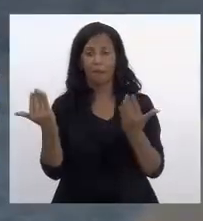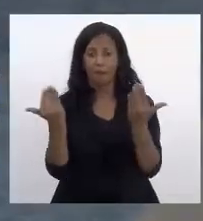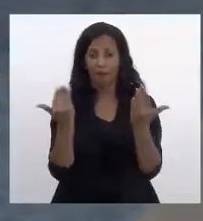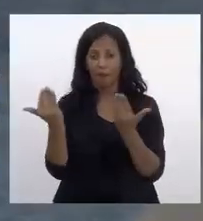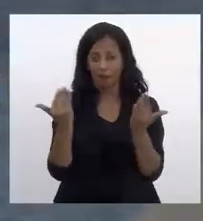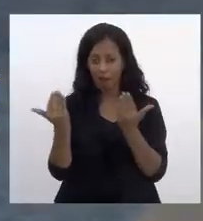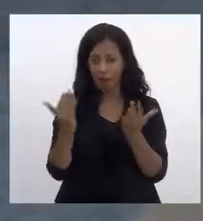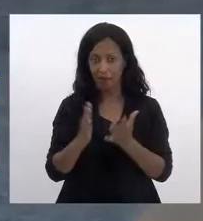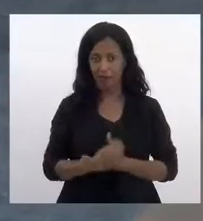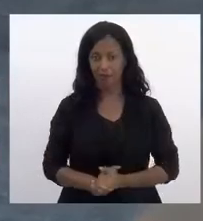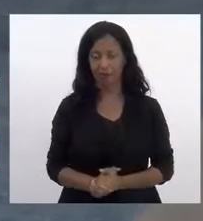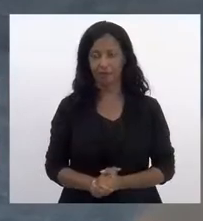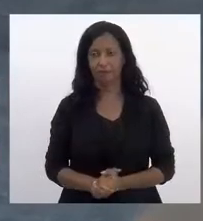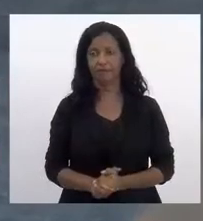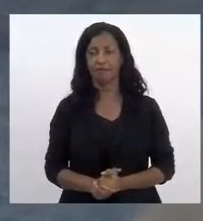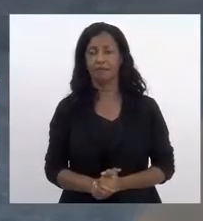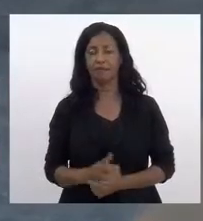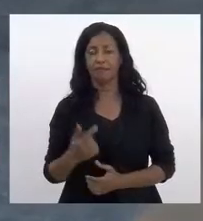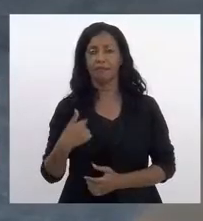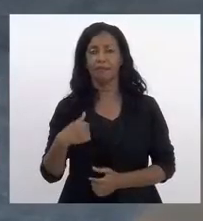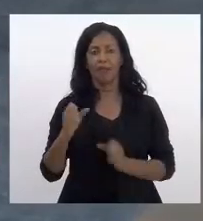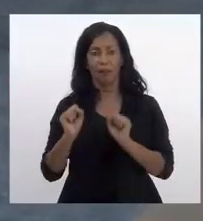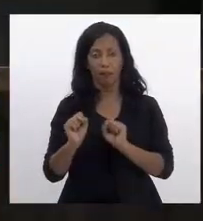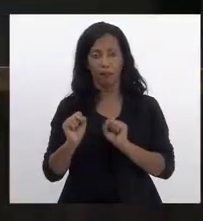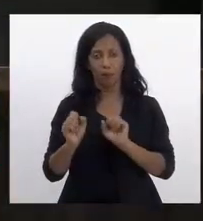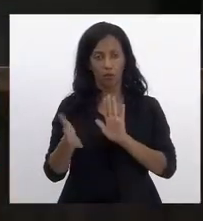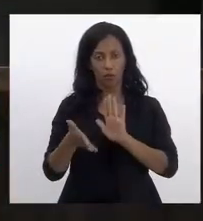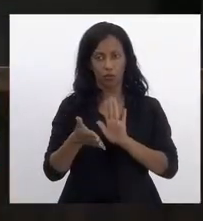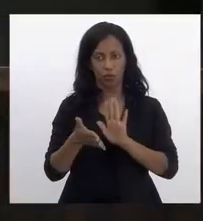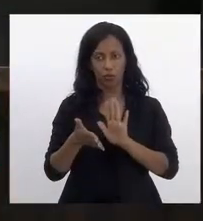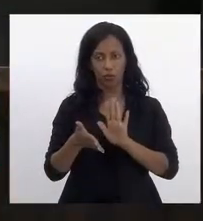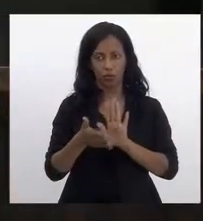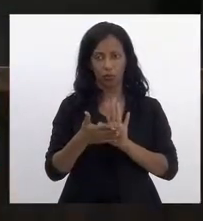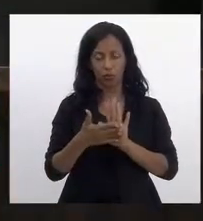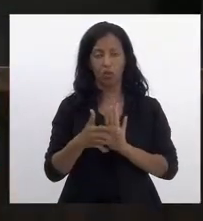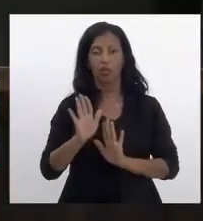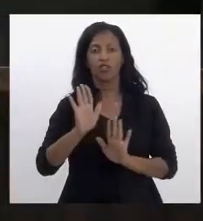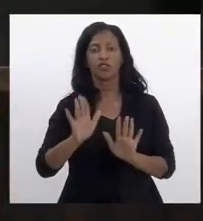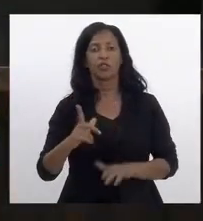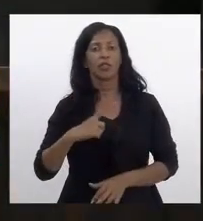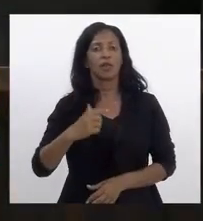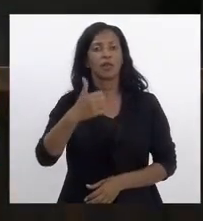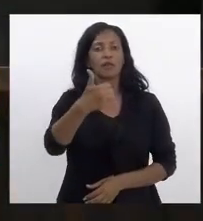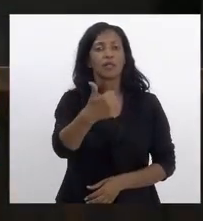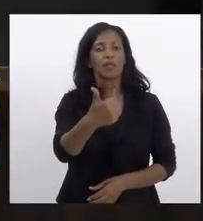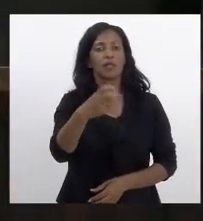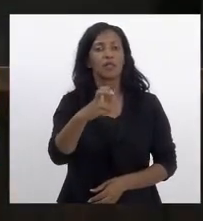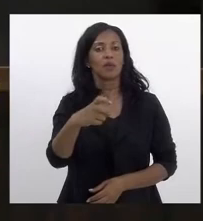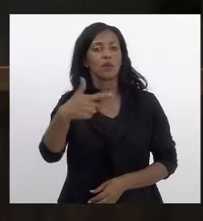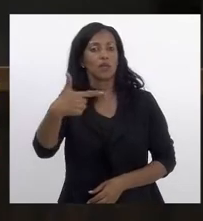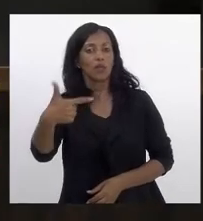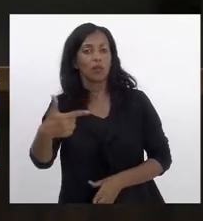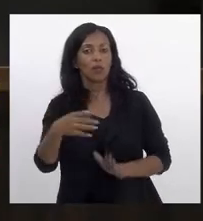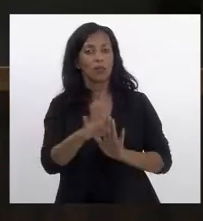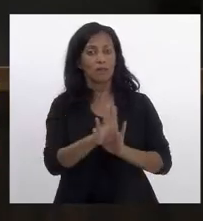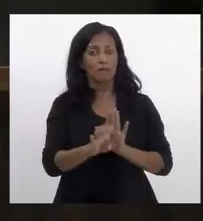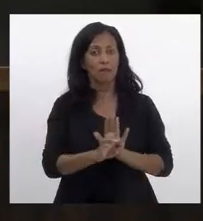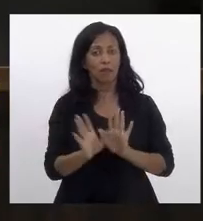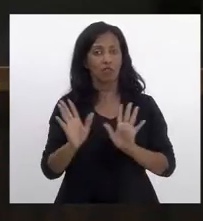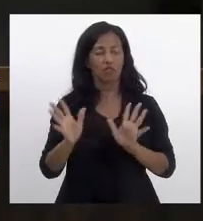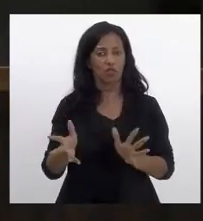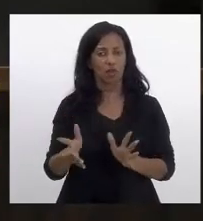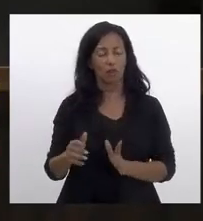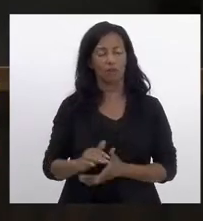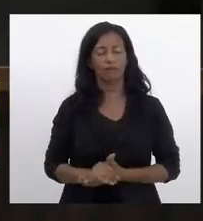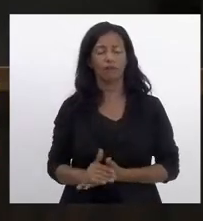Paridade. Posso fazer aqui uma proposta, presidente? Primeiro anunciar que nós já temos 152 emendas ao PL. Então. Segundo,